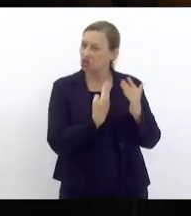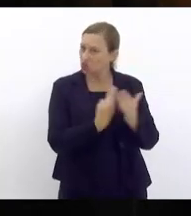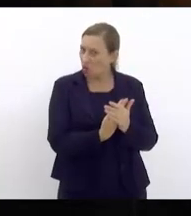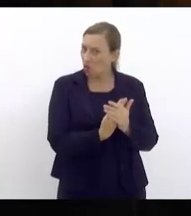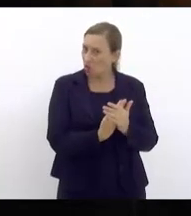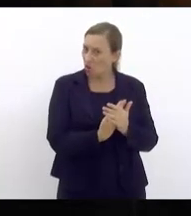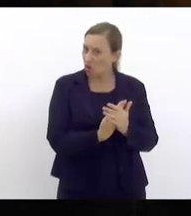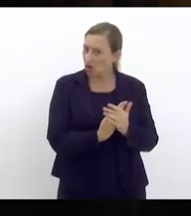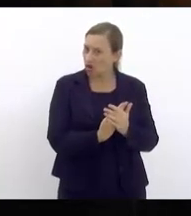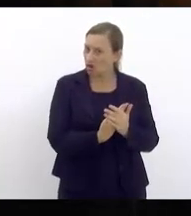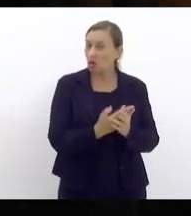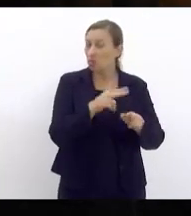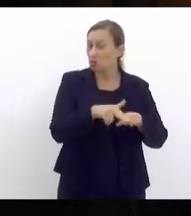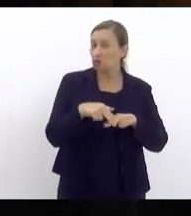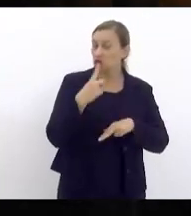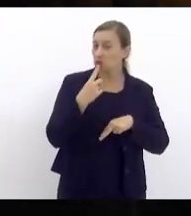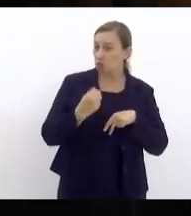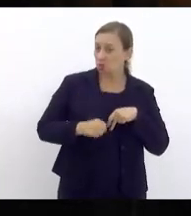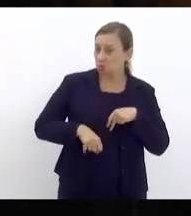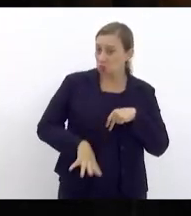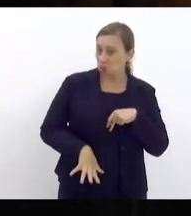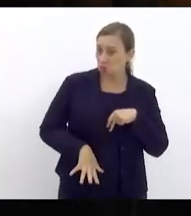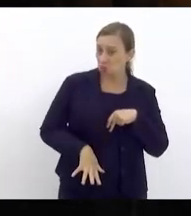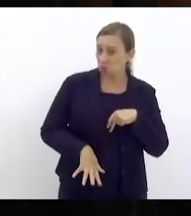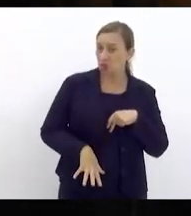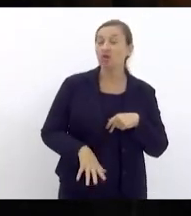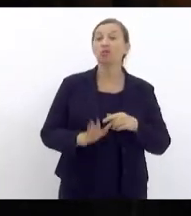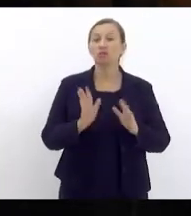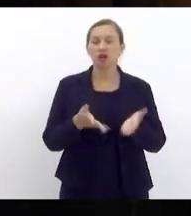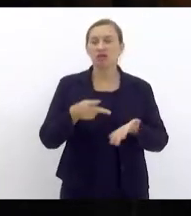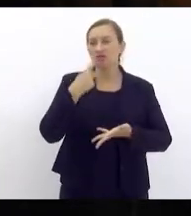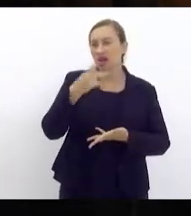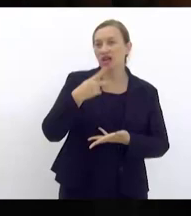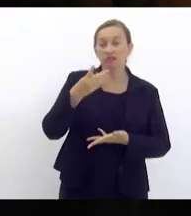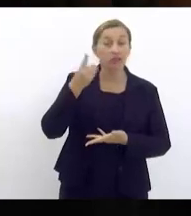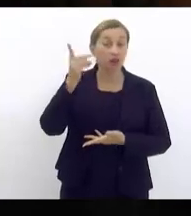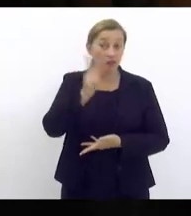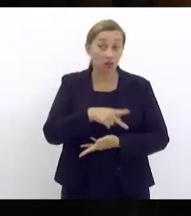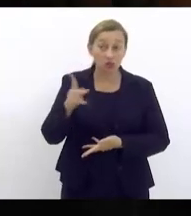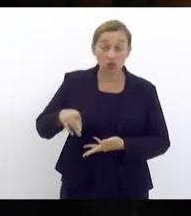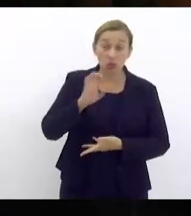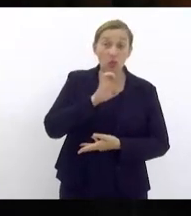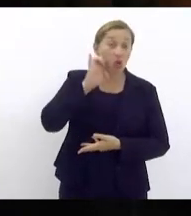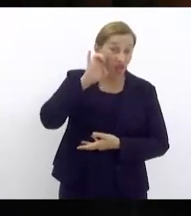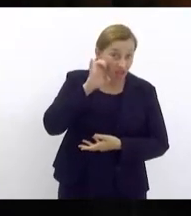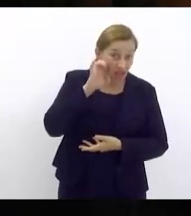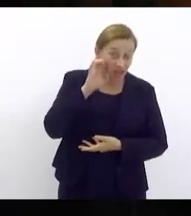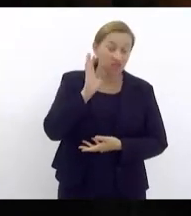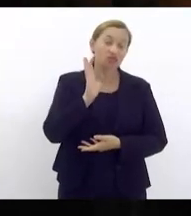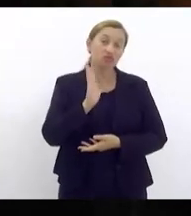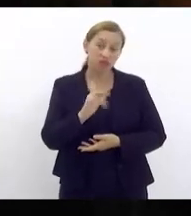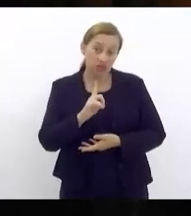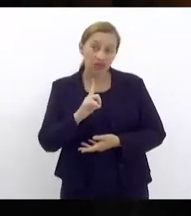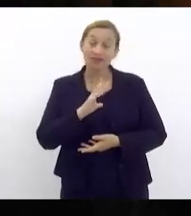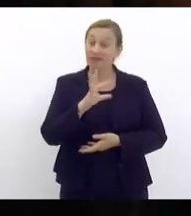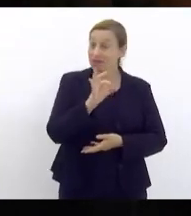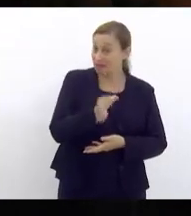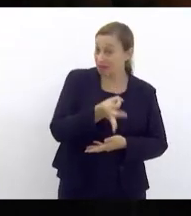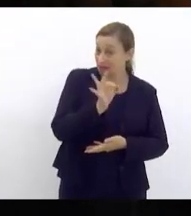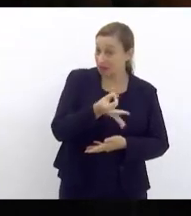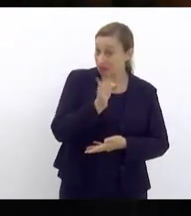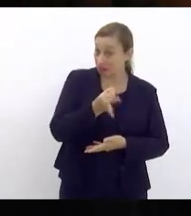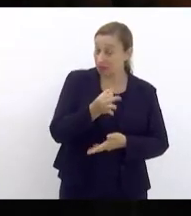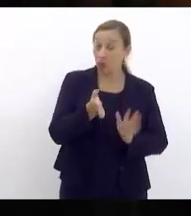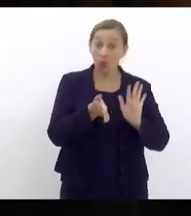diante dessa situação Como já foi relatado aqui pela professora ele Élica a gente tem evidentemente que é